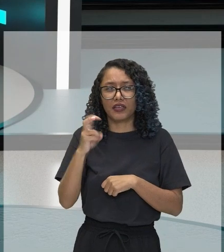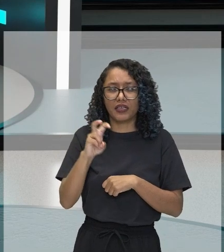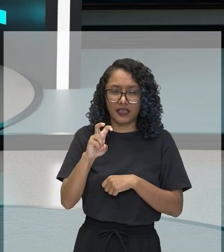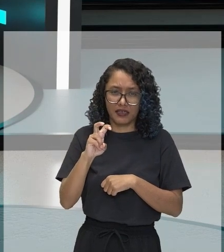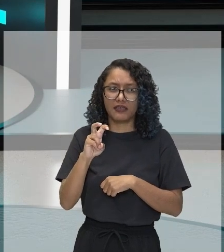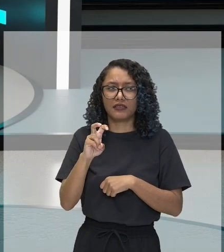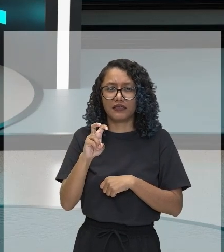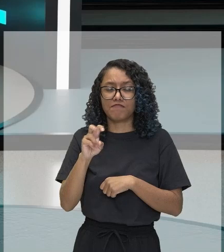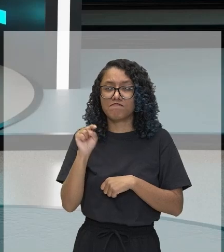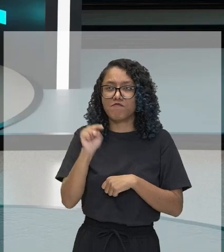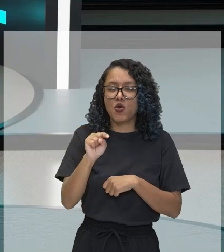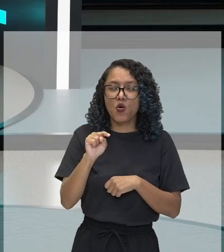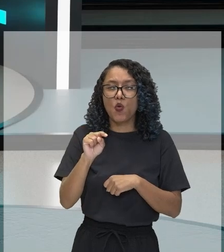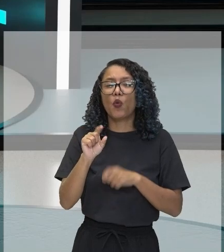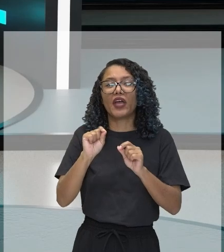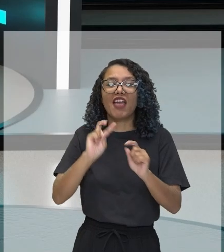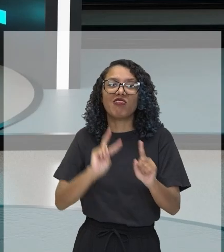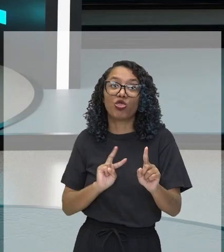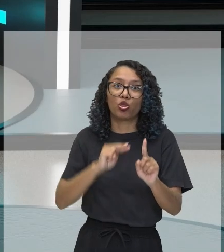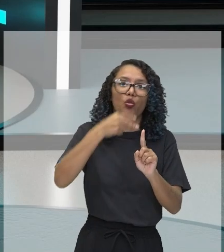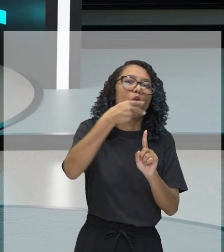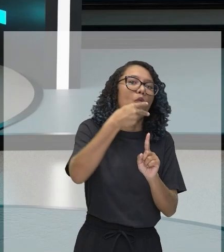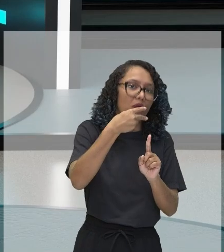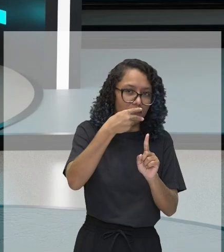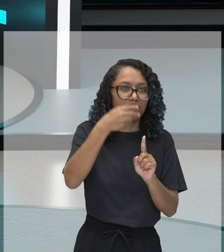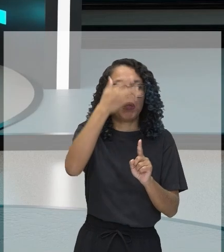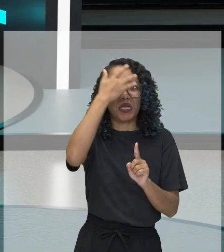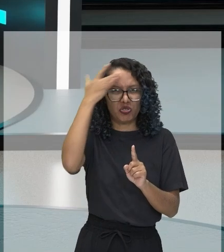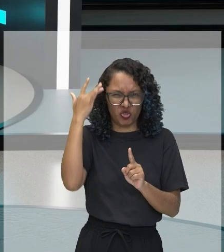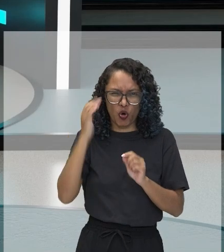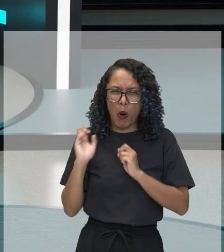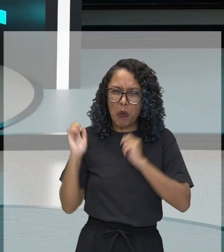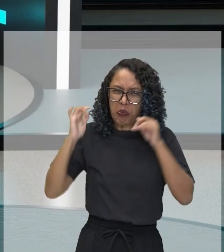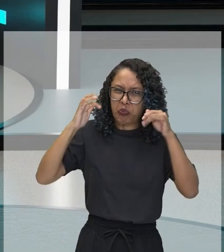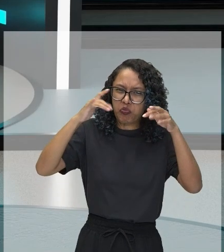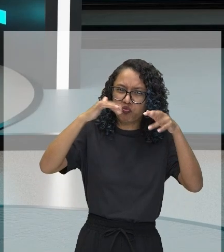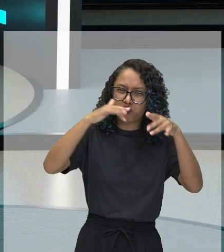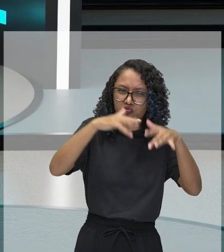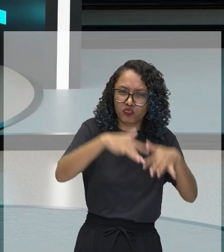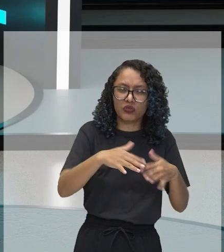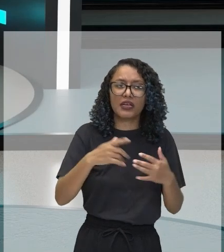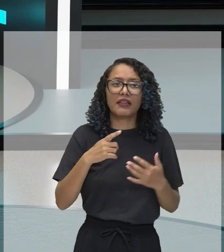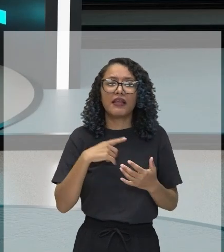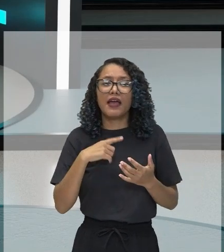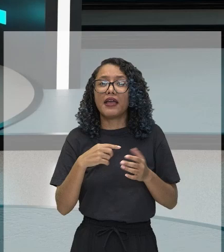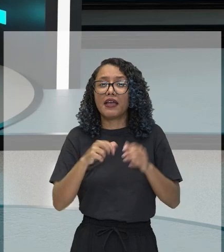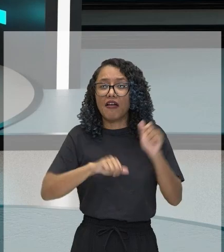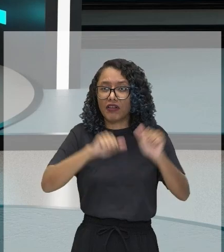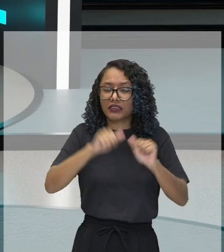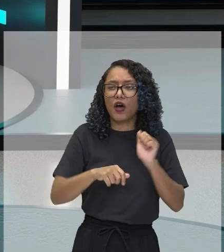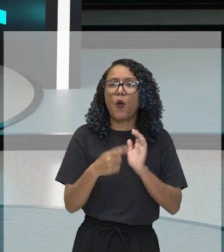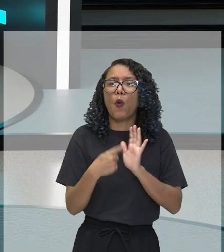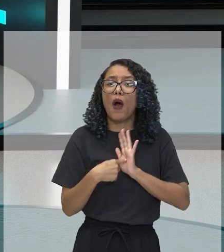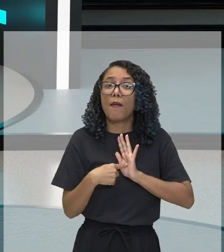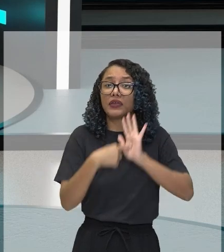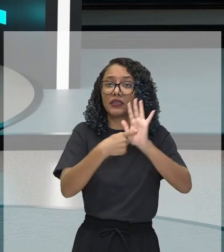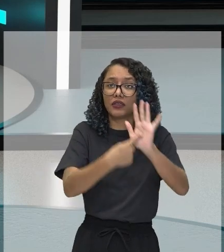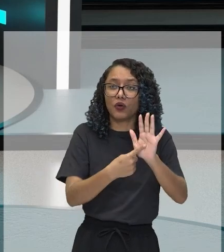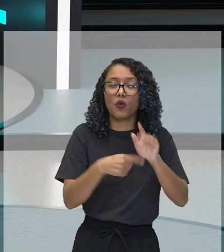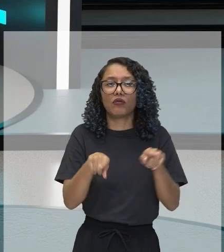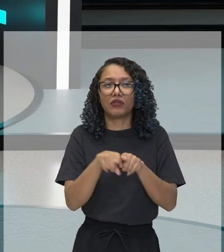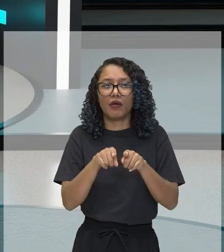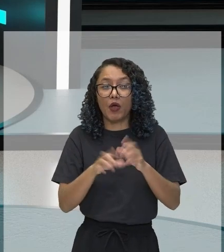a dobrar. Os itens individuais avaliados são apresentador, bateria do